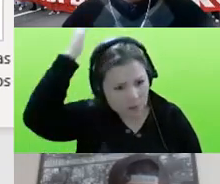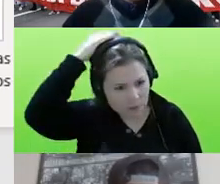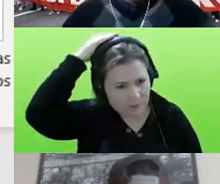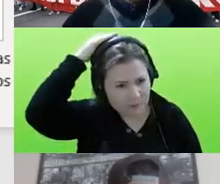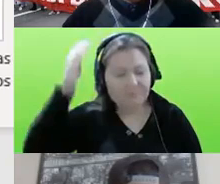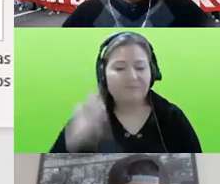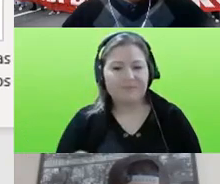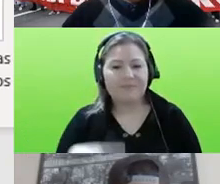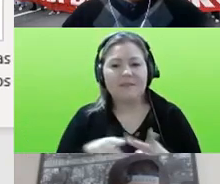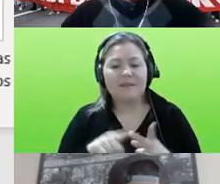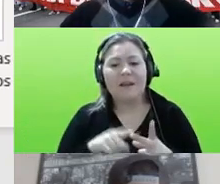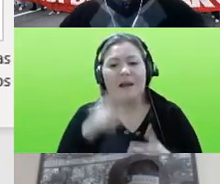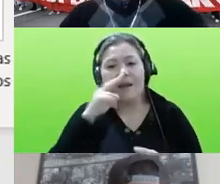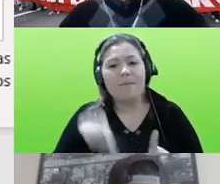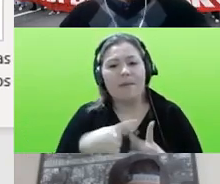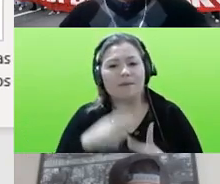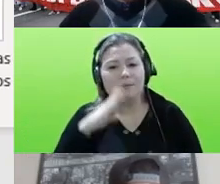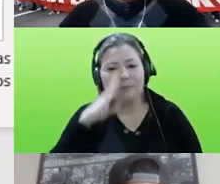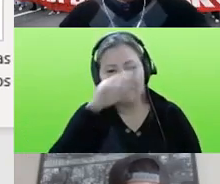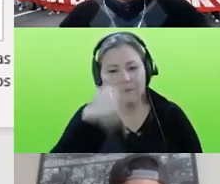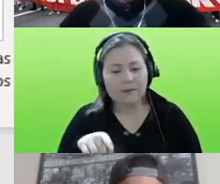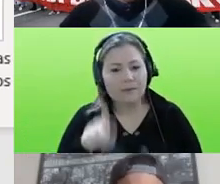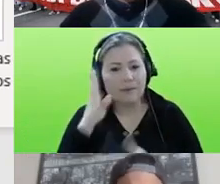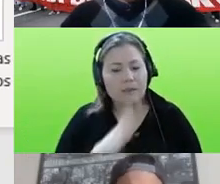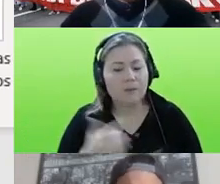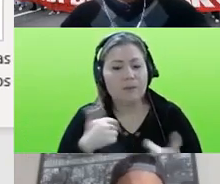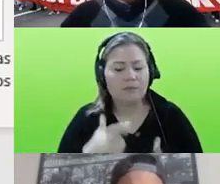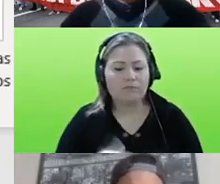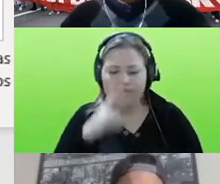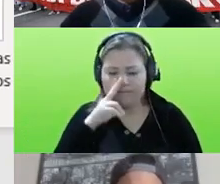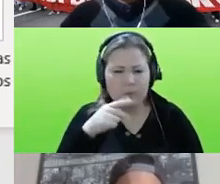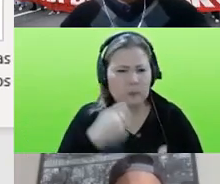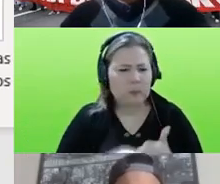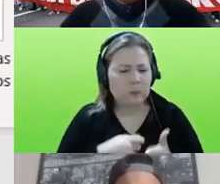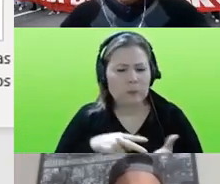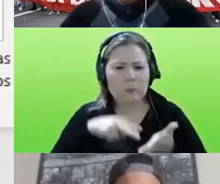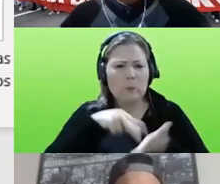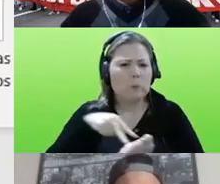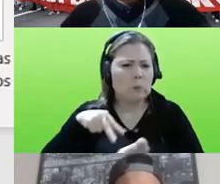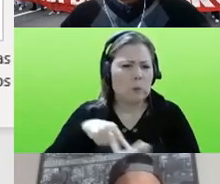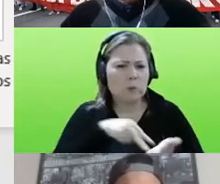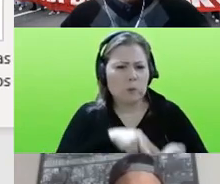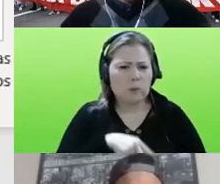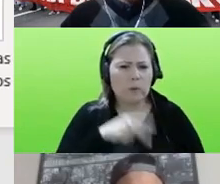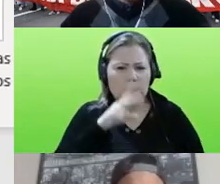que tem se levantado no mundo inteiro, com posicionamentos